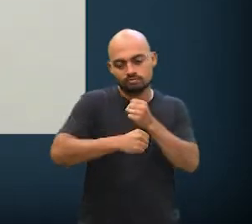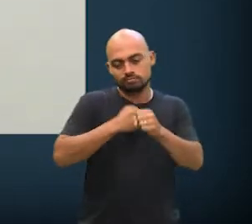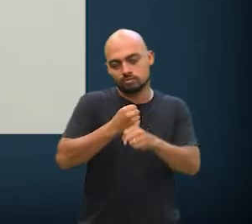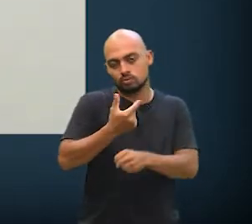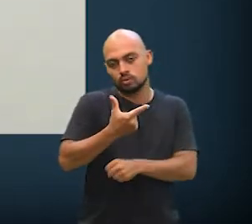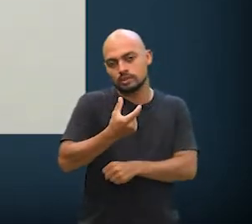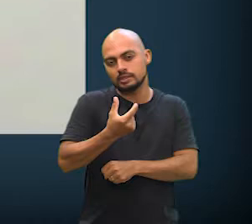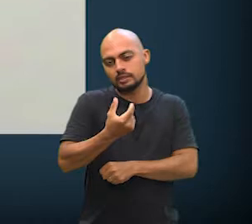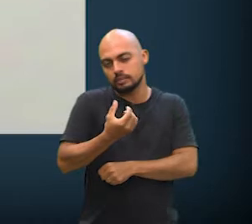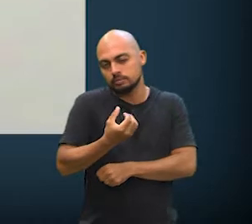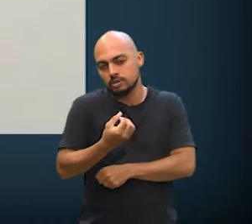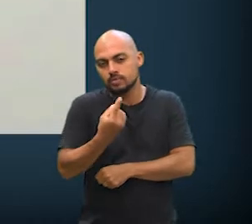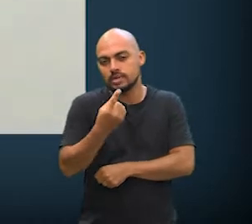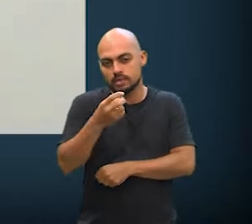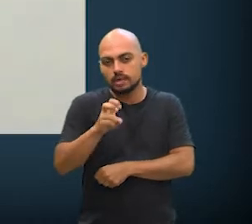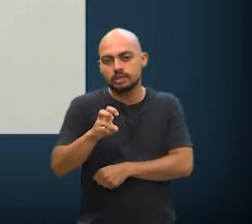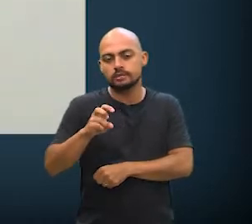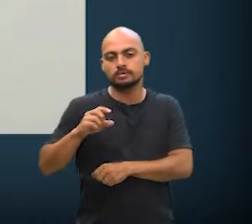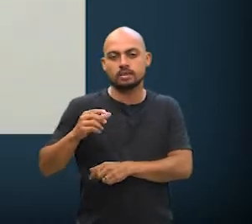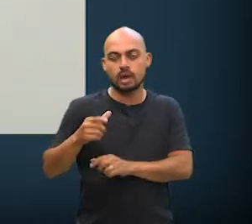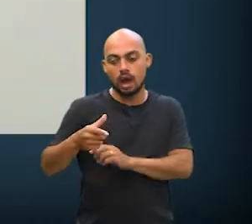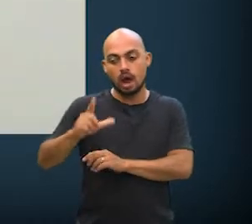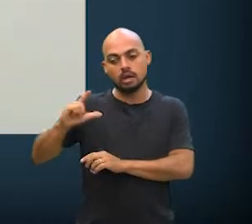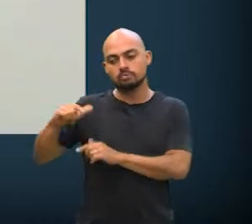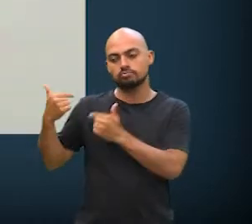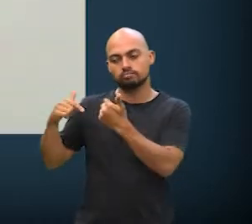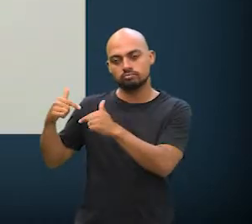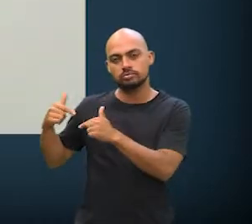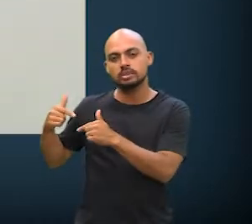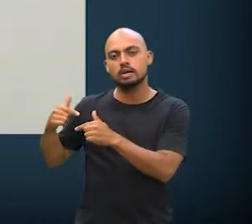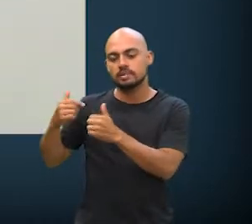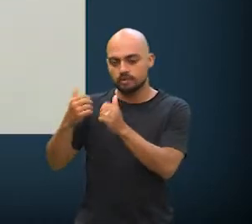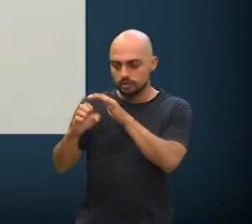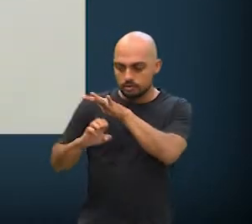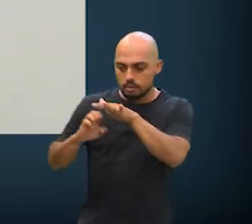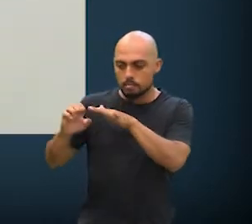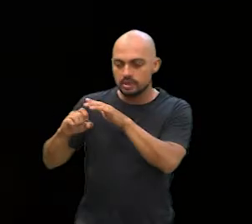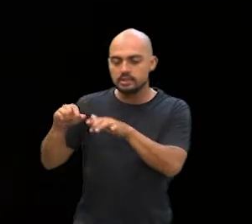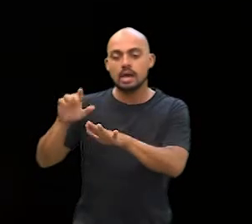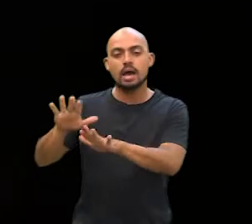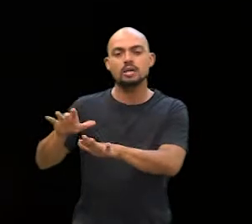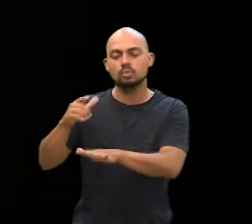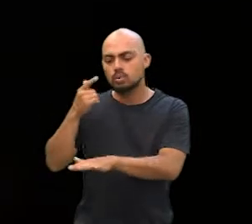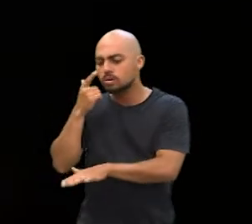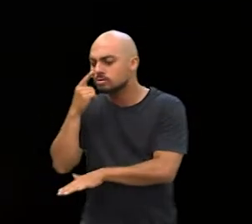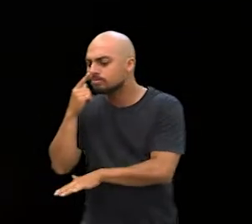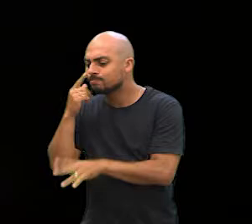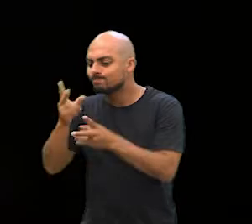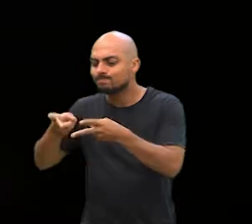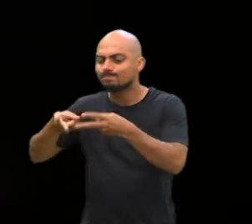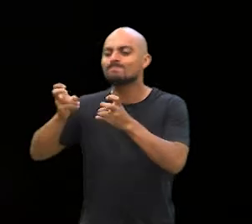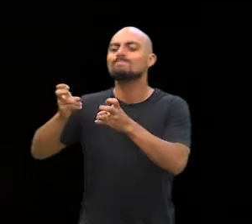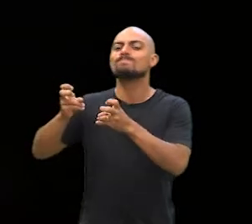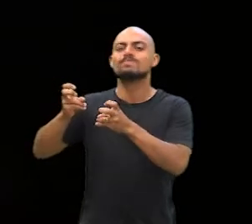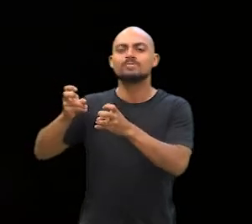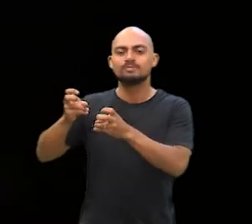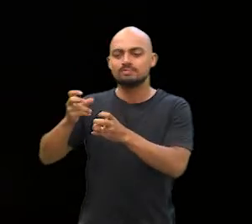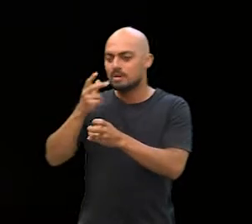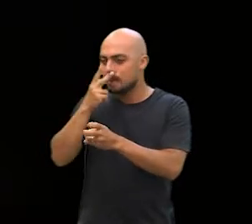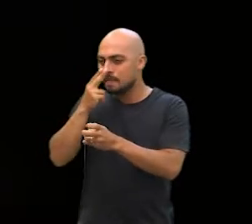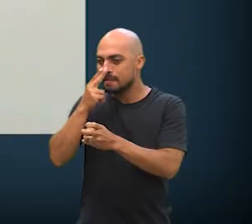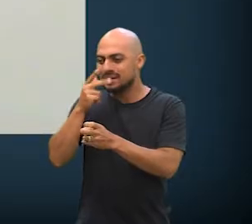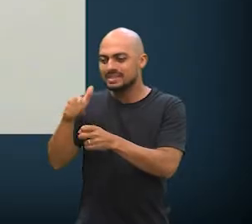nós trabalhávamos em uma empresa de assessoria aduaneira e foi quando a gente identificou um gargalo que tinha no processo de cotação e contratação de